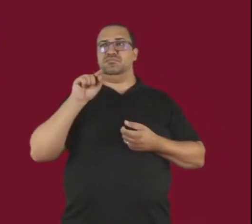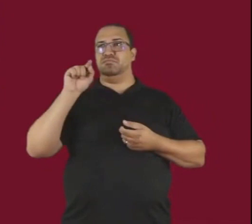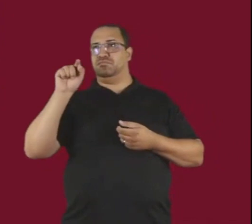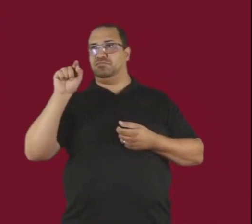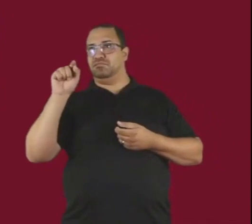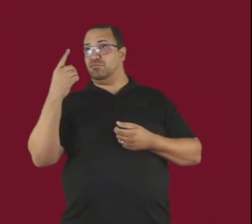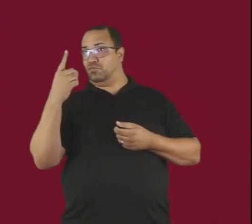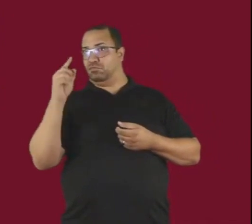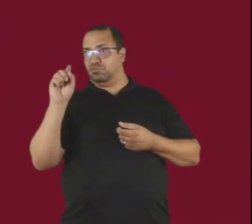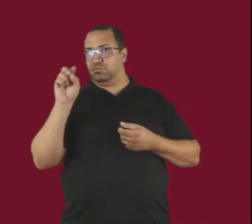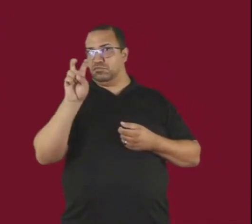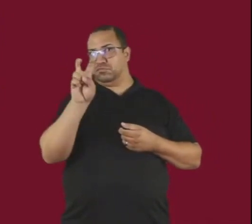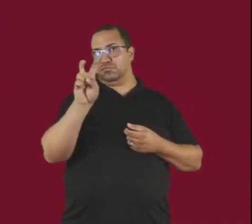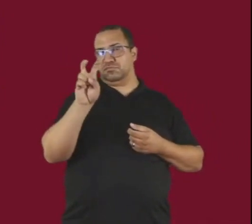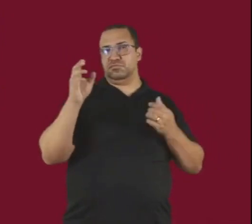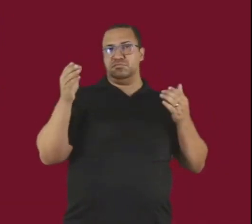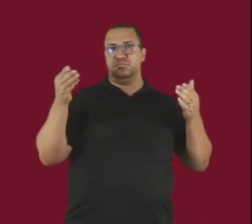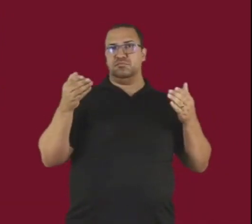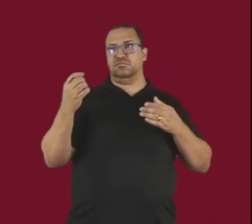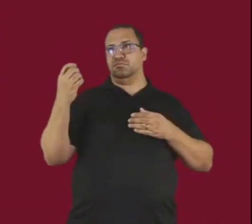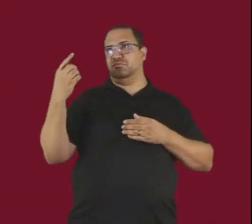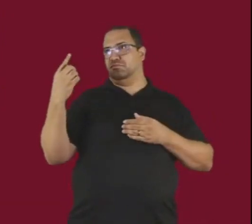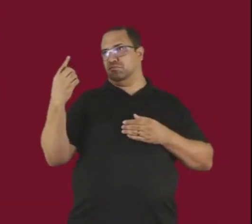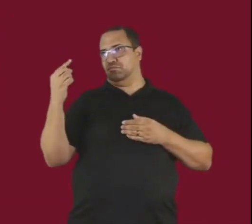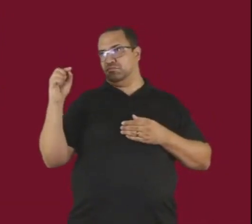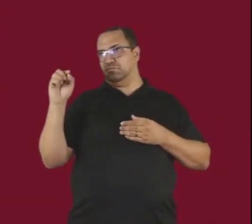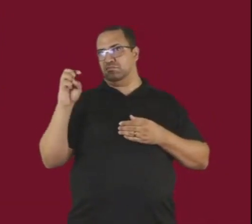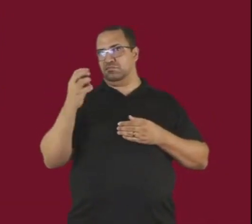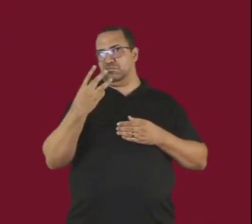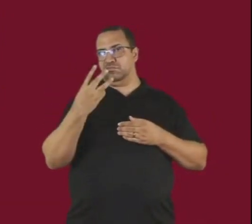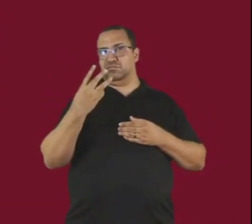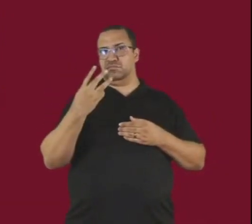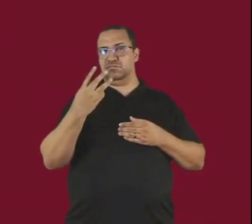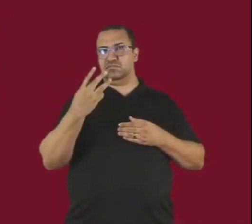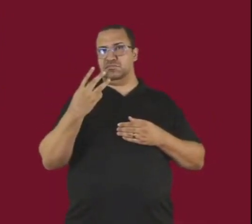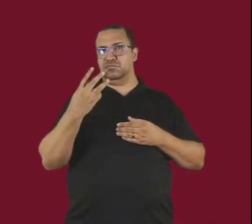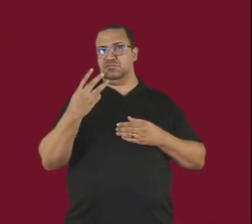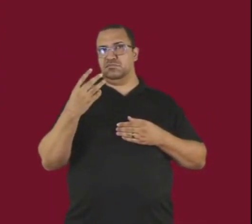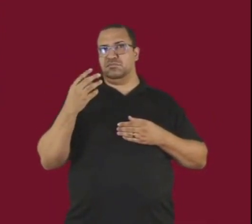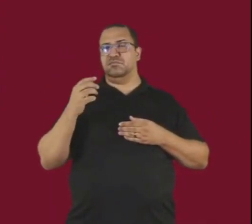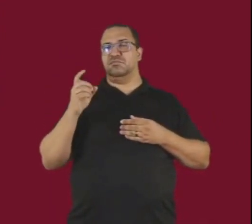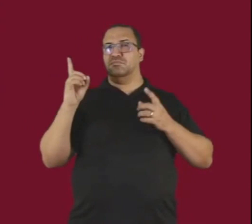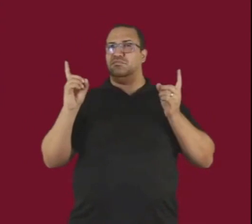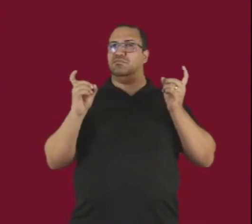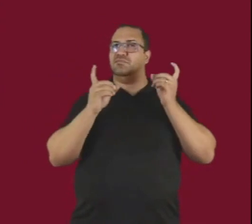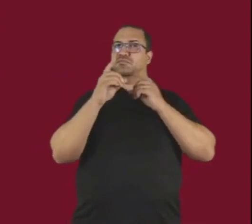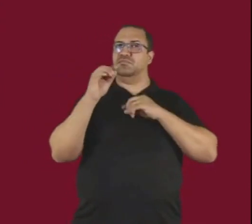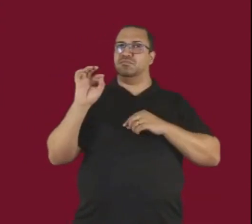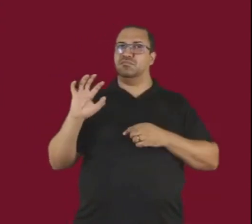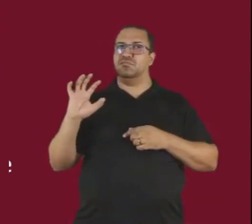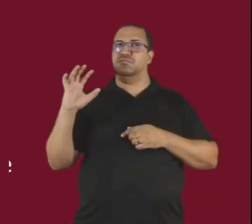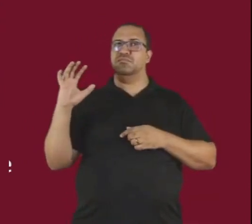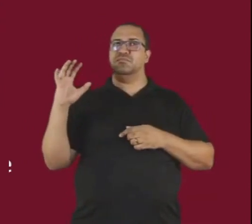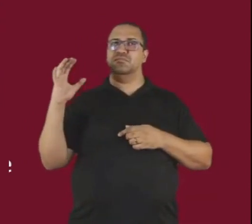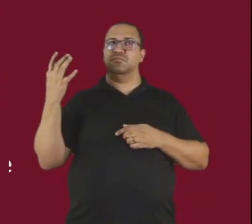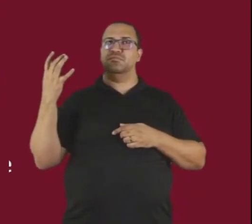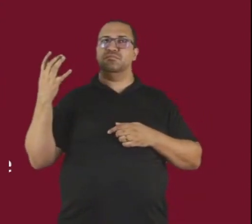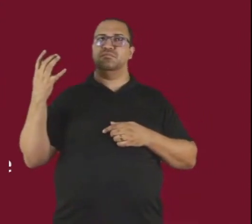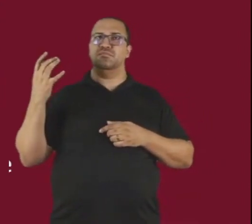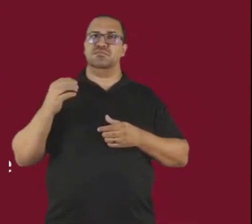pior do que o que a gente tem hoje, 1,3, que dificilmente acontecerá. Então, lutando por 2 graus,